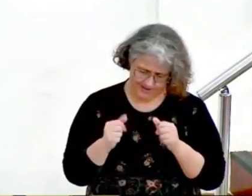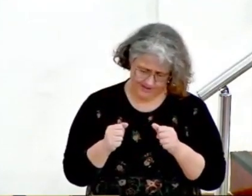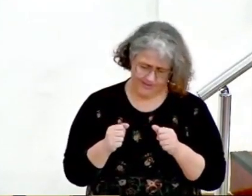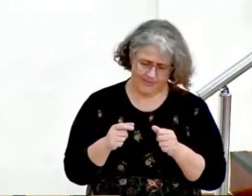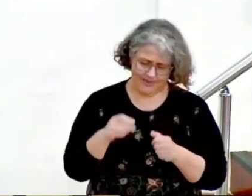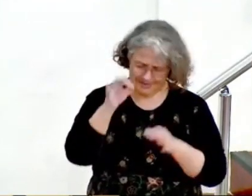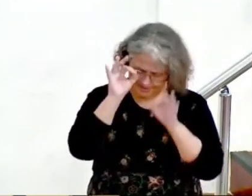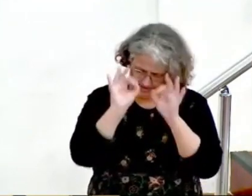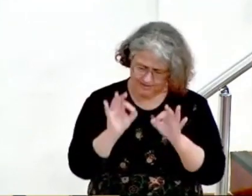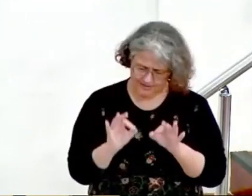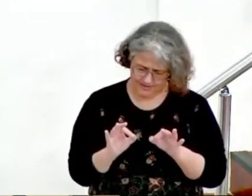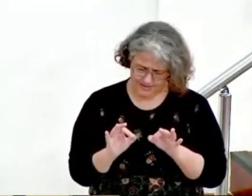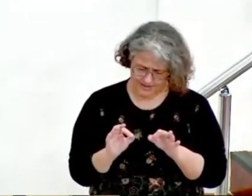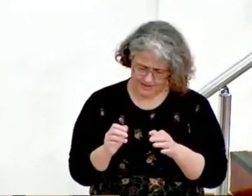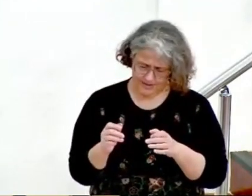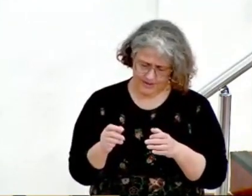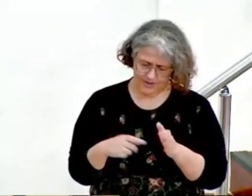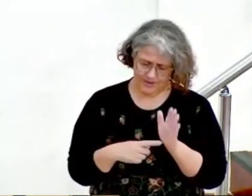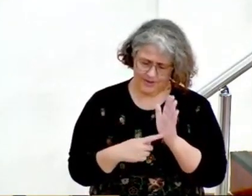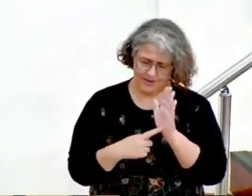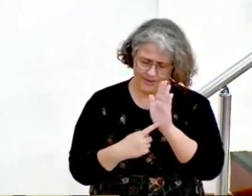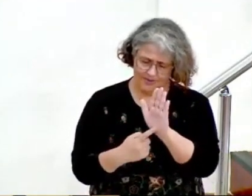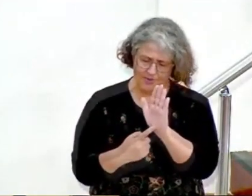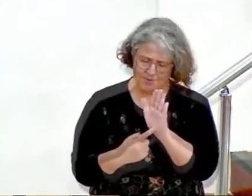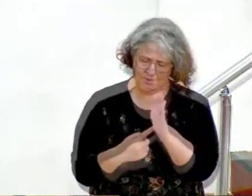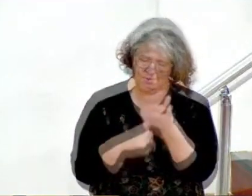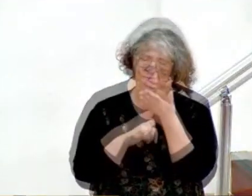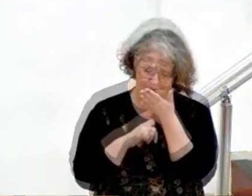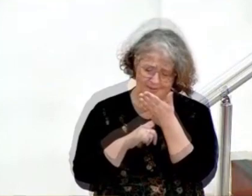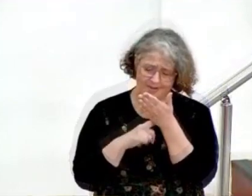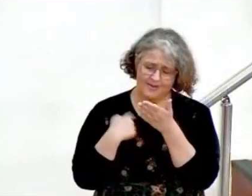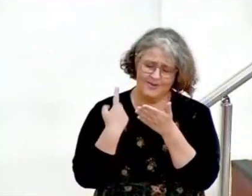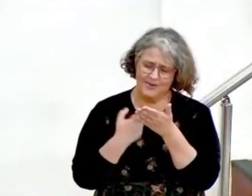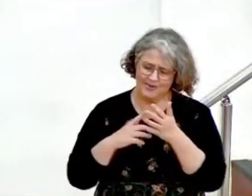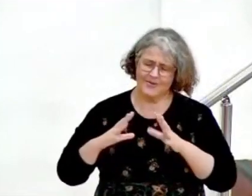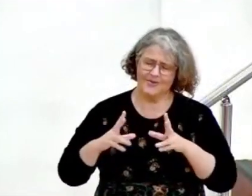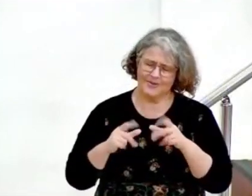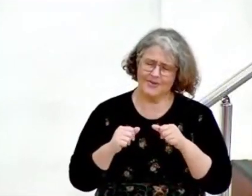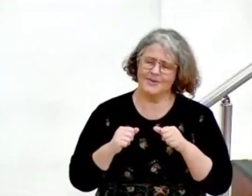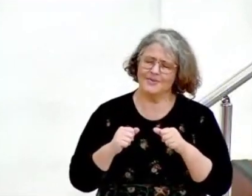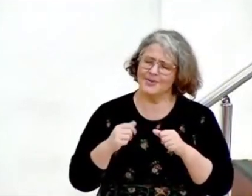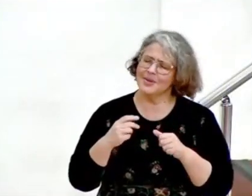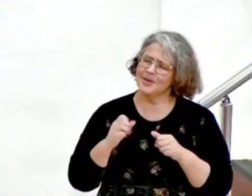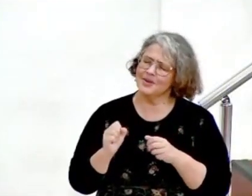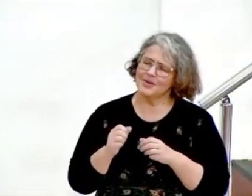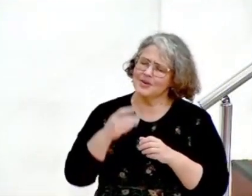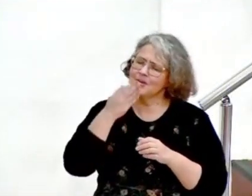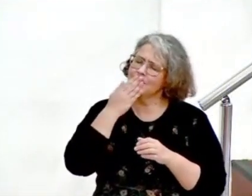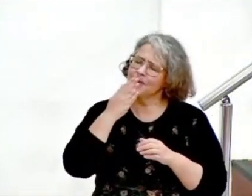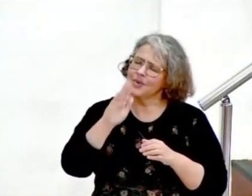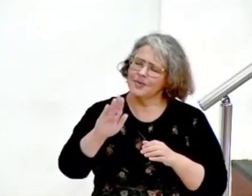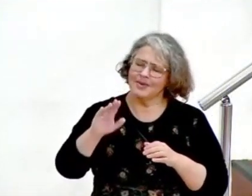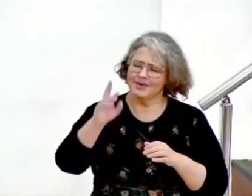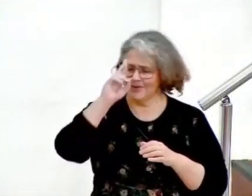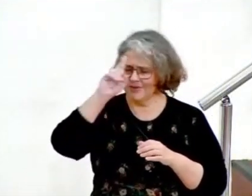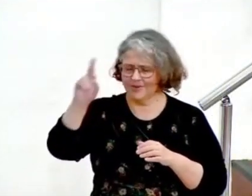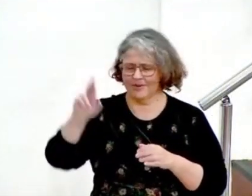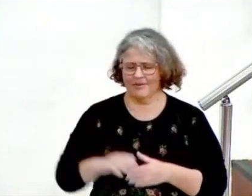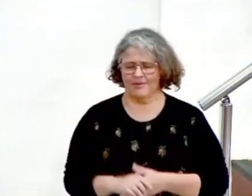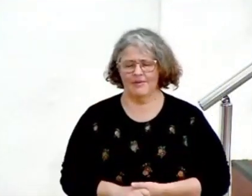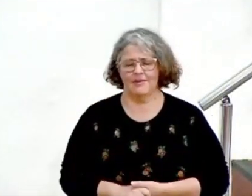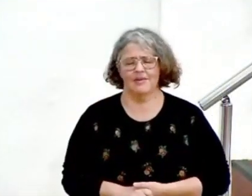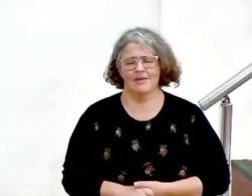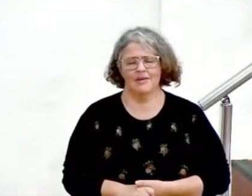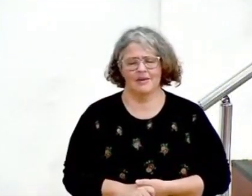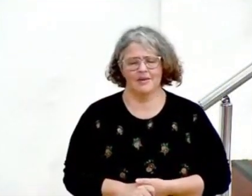que ela nos aponta, que são as promessas eternas do Senhor. Use o teu servo na ministração dessa